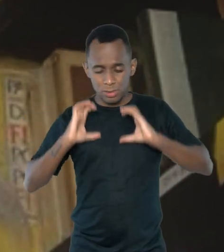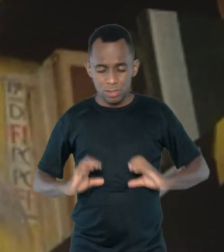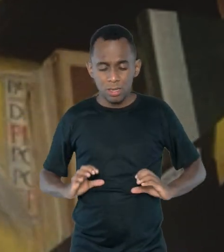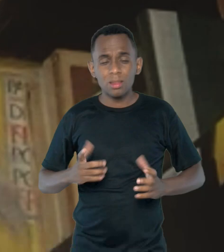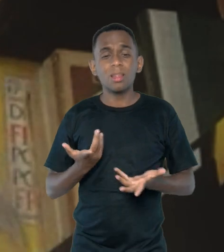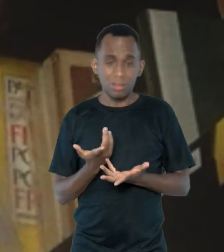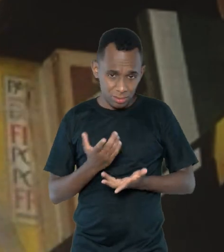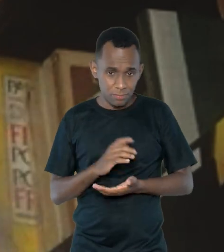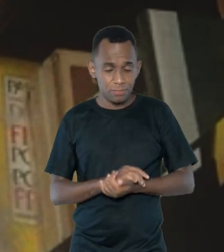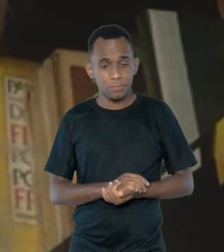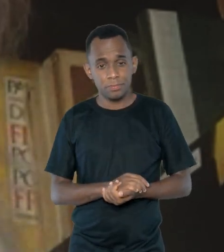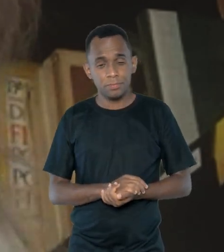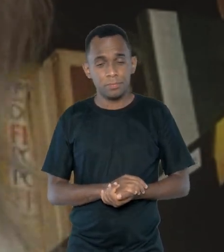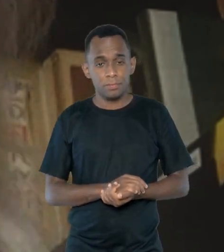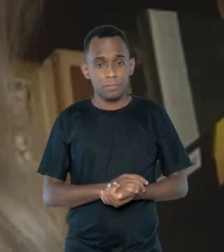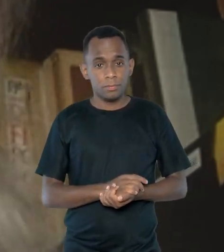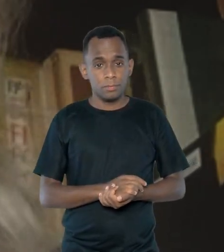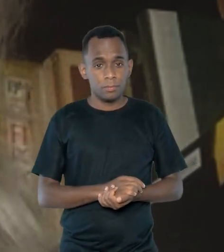cidadania. Então,